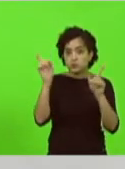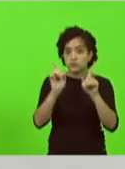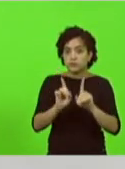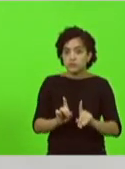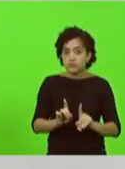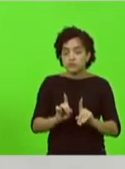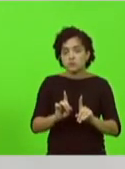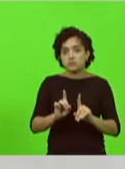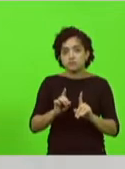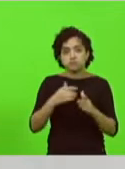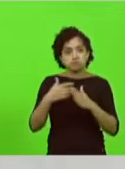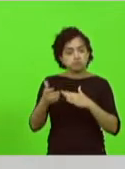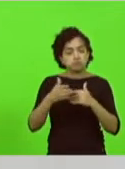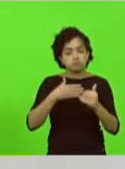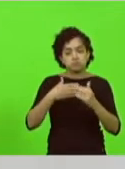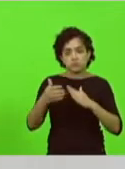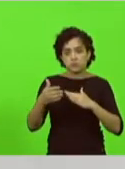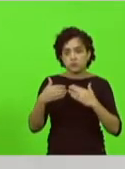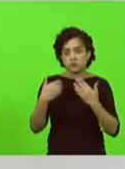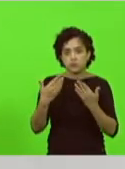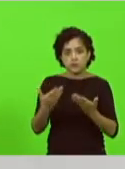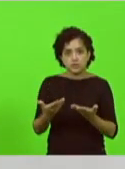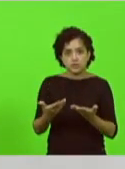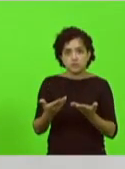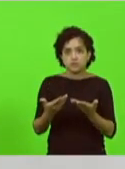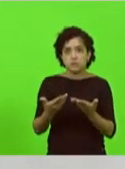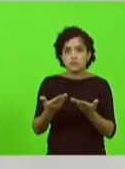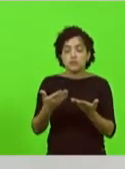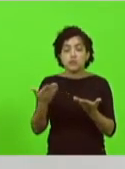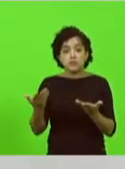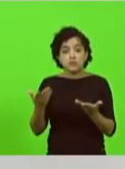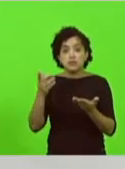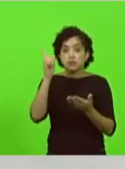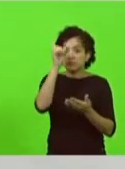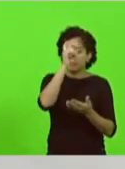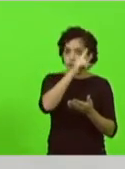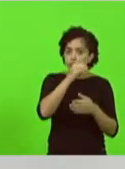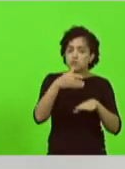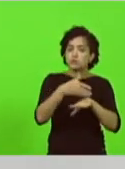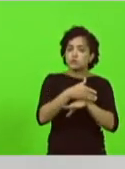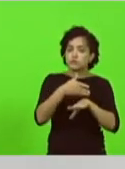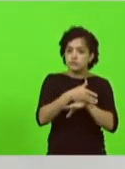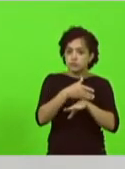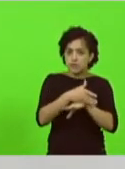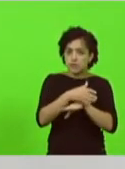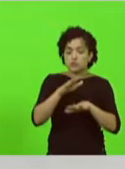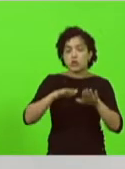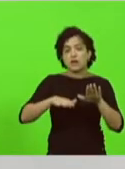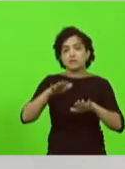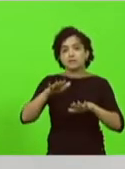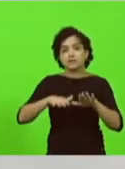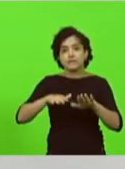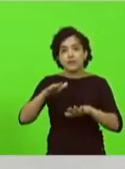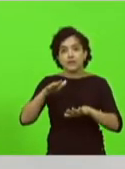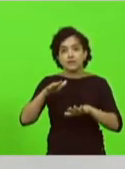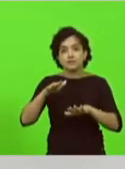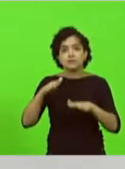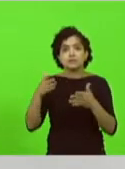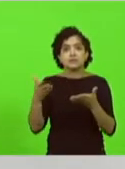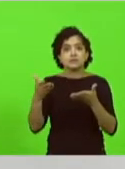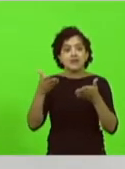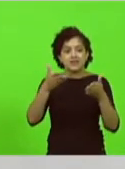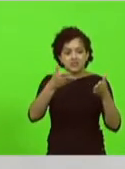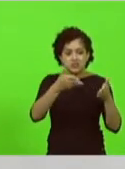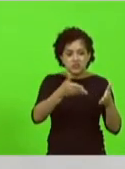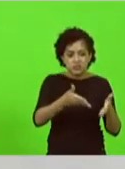sejam quais forem, e as pessoas que têm dificuldade de acesso, muitas vezes, a chegar numa